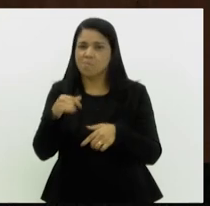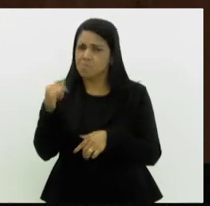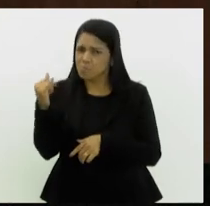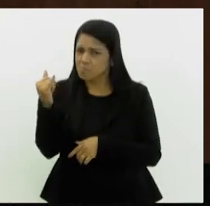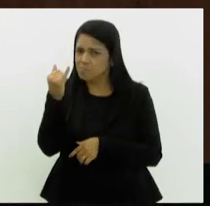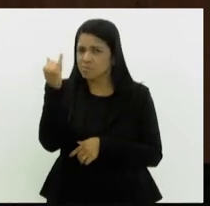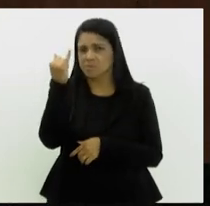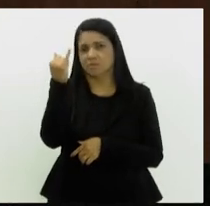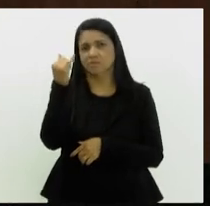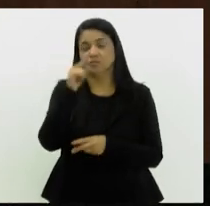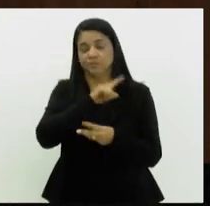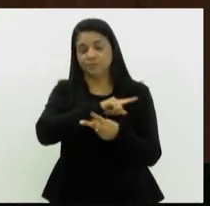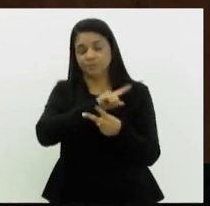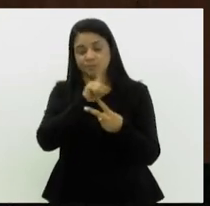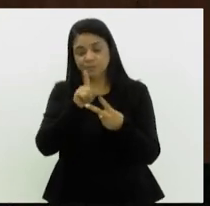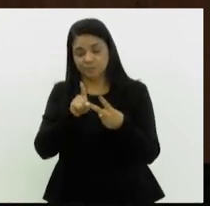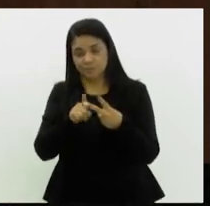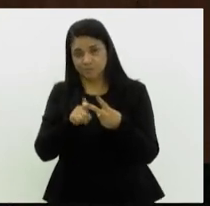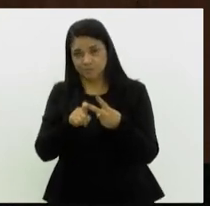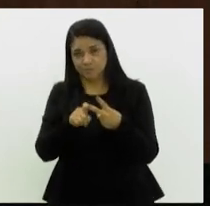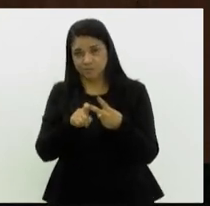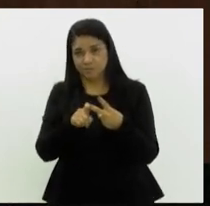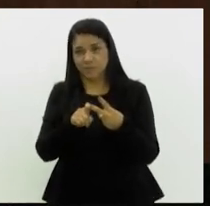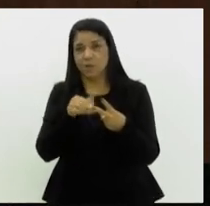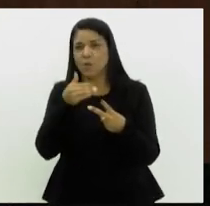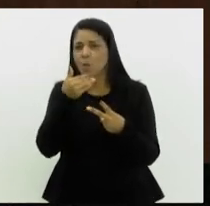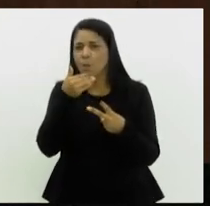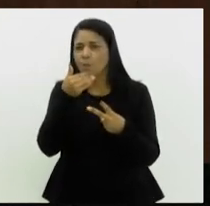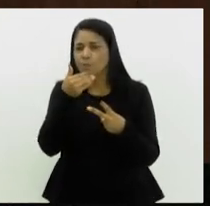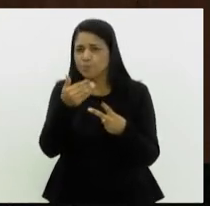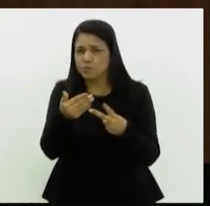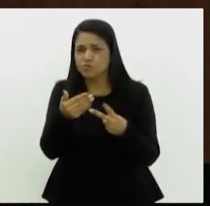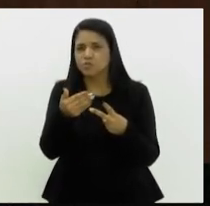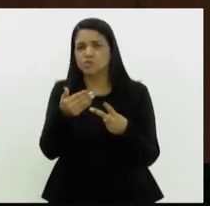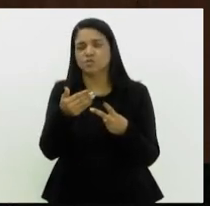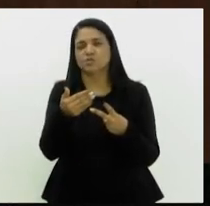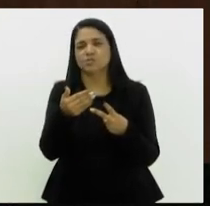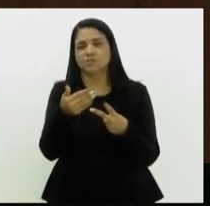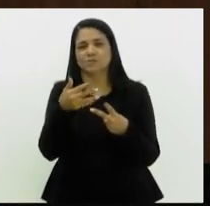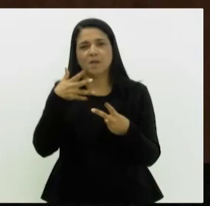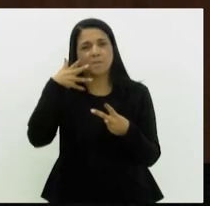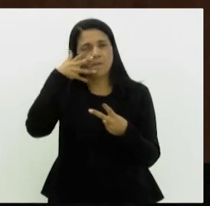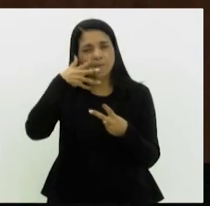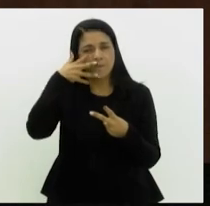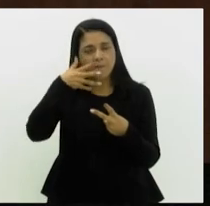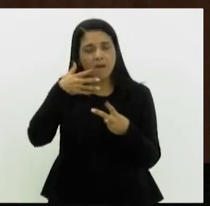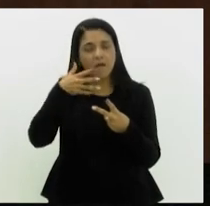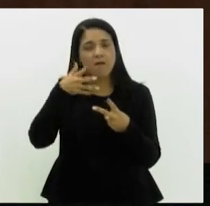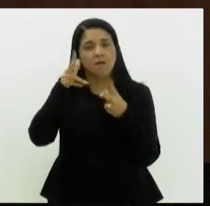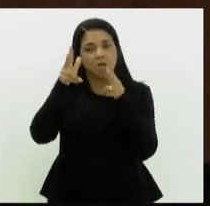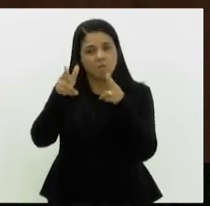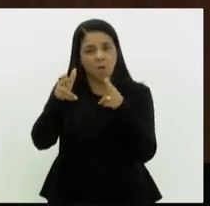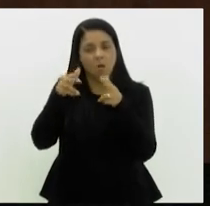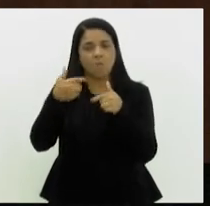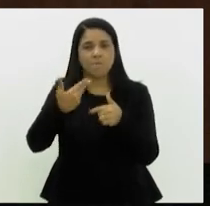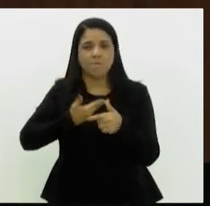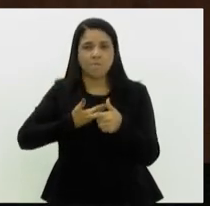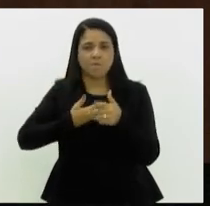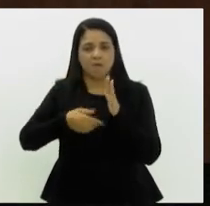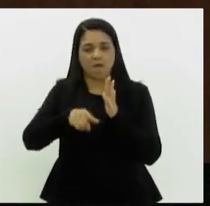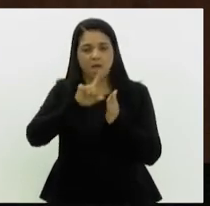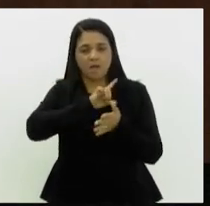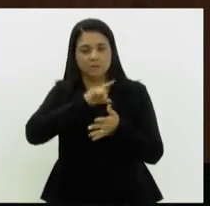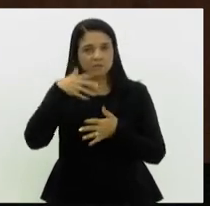A segunda, eu pedi para comentar, porque, assim como uma colega que me antecedeu, tia Ju, me chamou muita